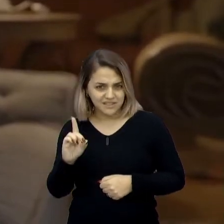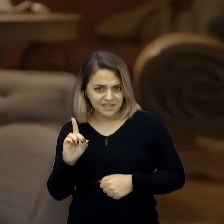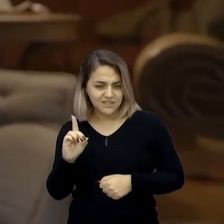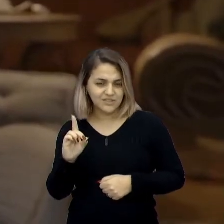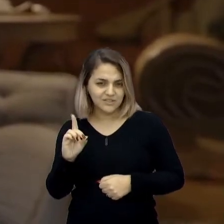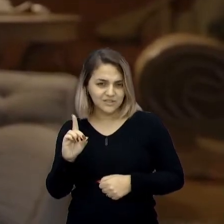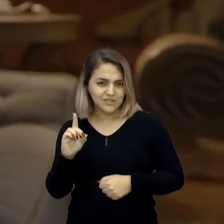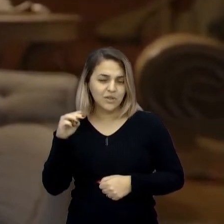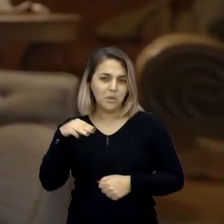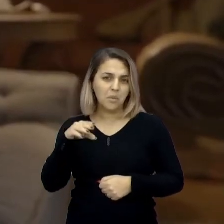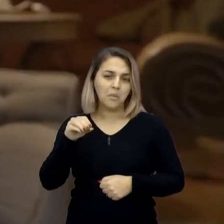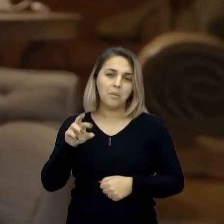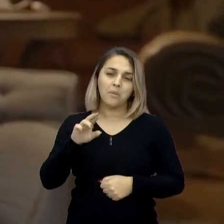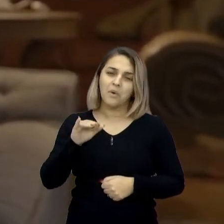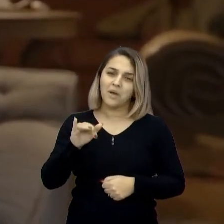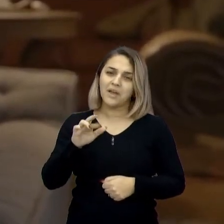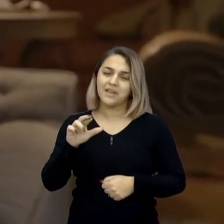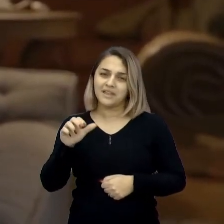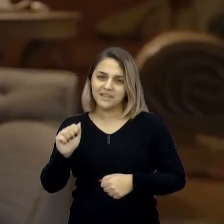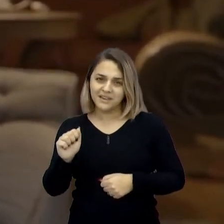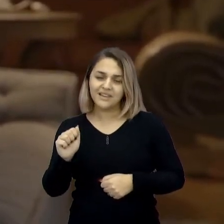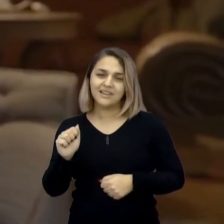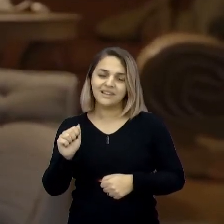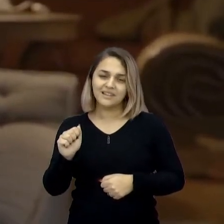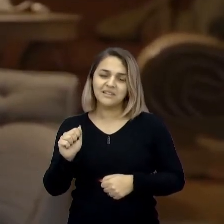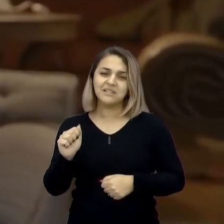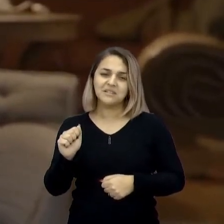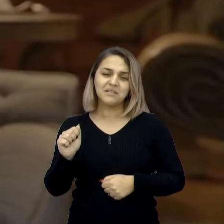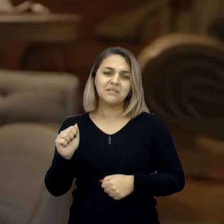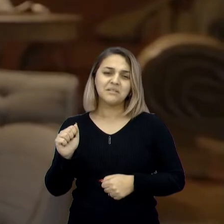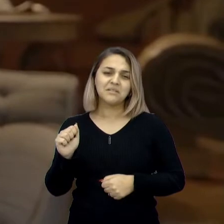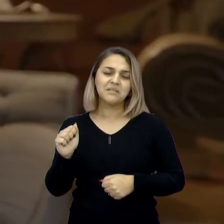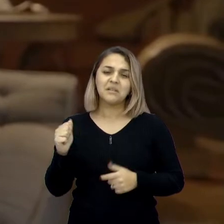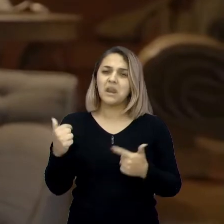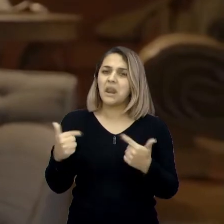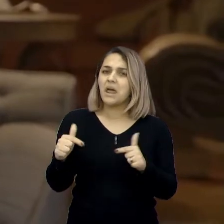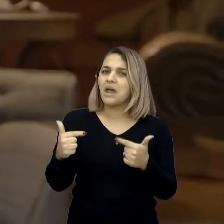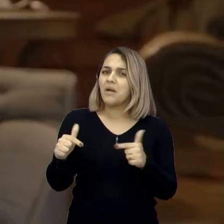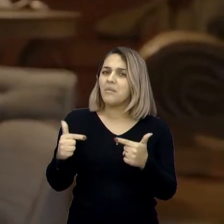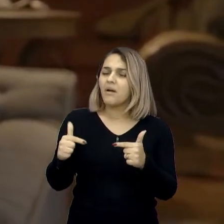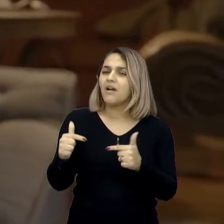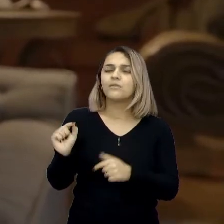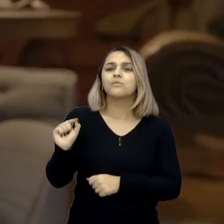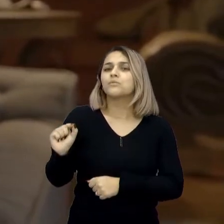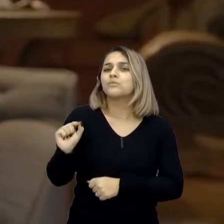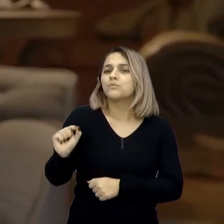faz na vida. Ele trabalha em quê?